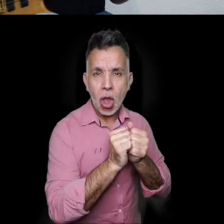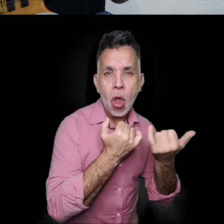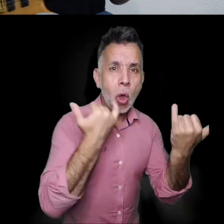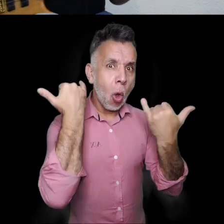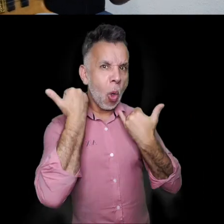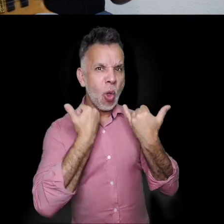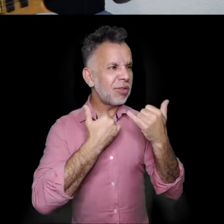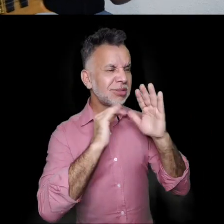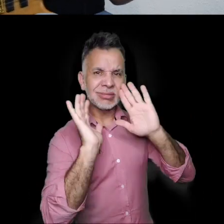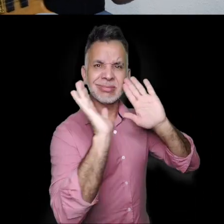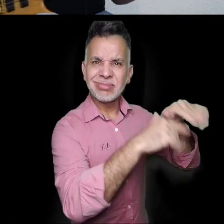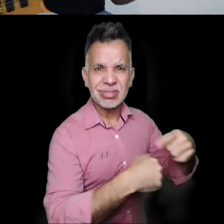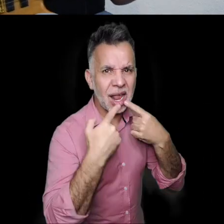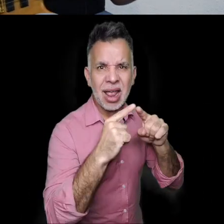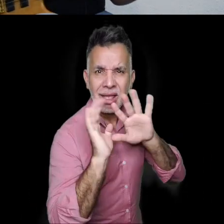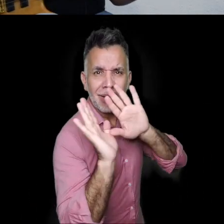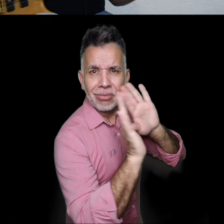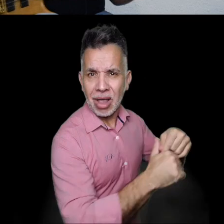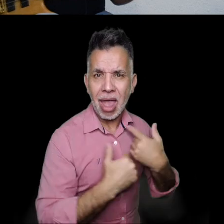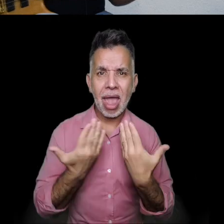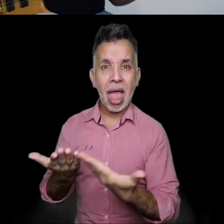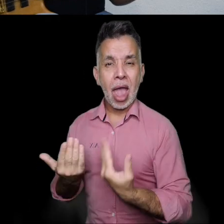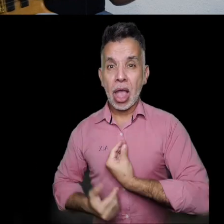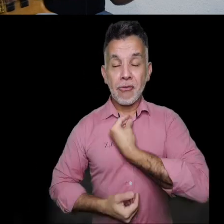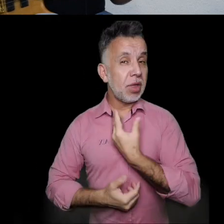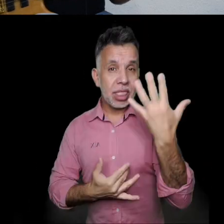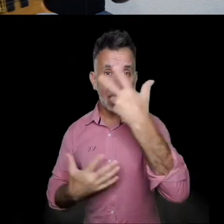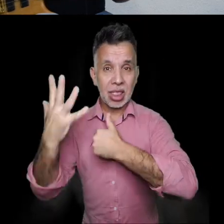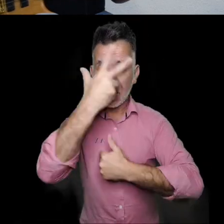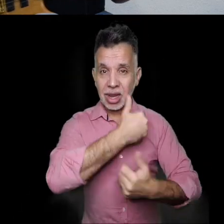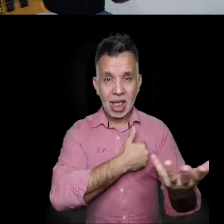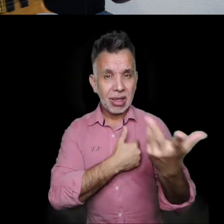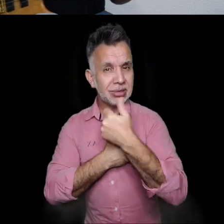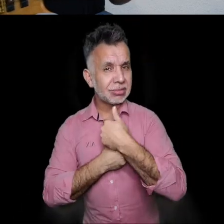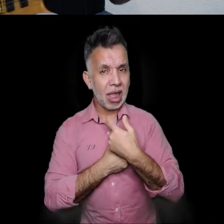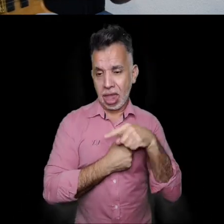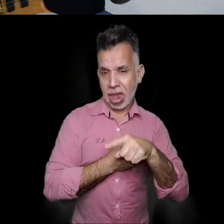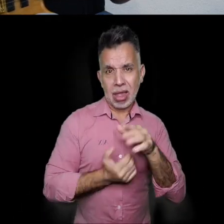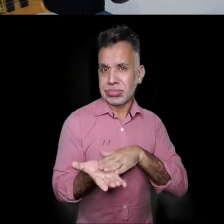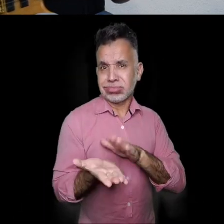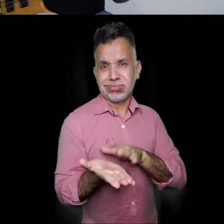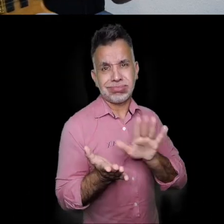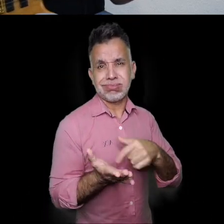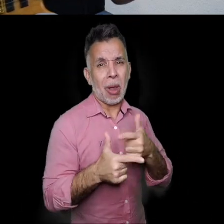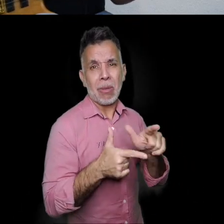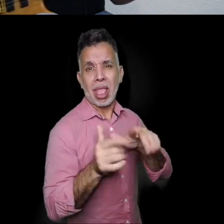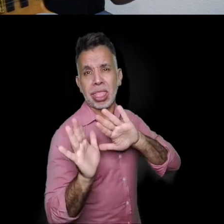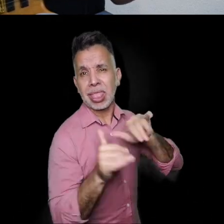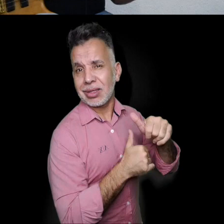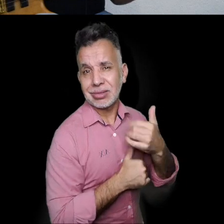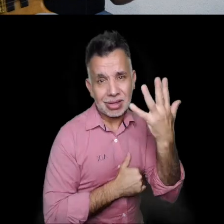lá comigo e ouve a ladainha que resolve o pranto. Que a vida vale o tempo e nem te cobra